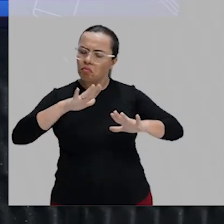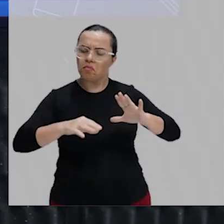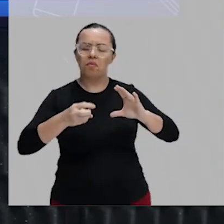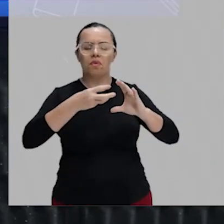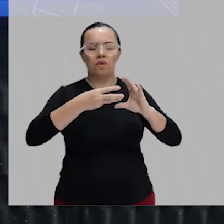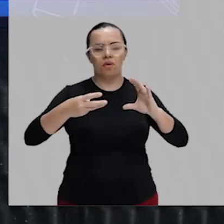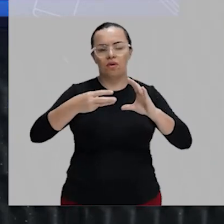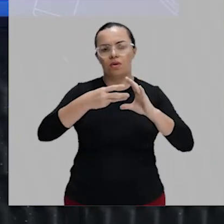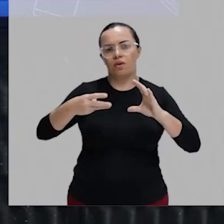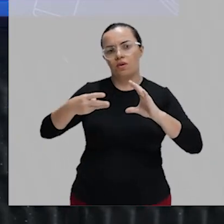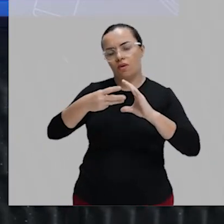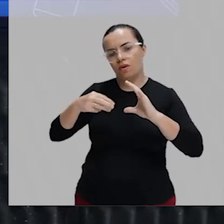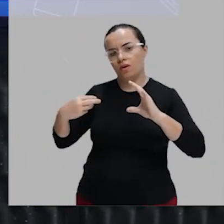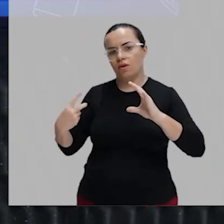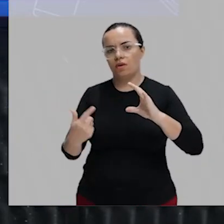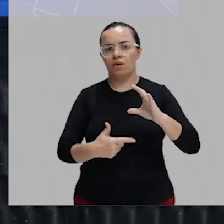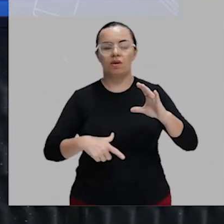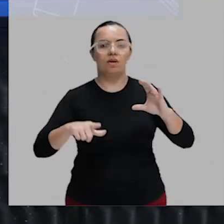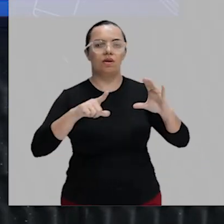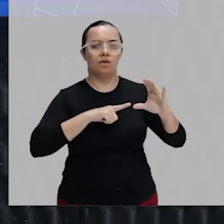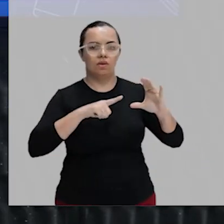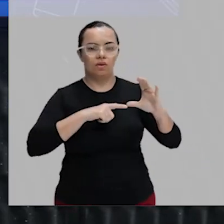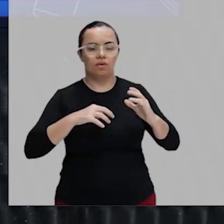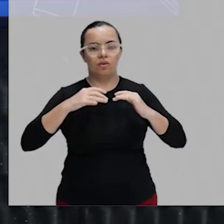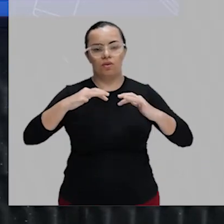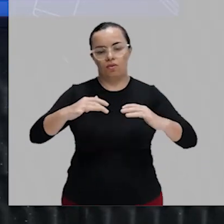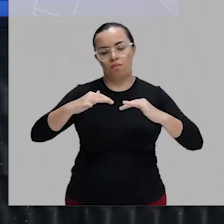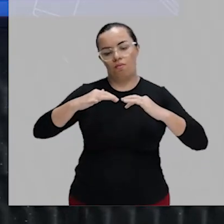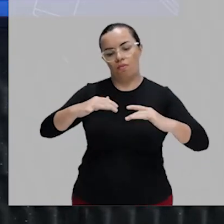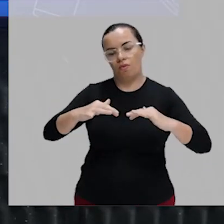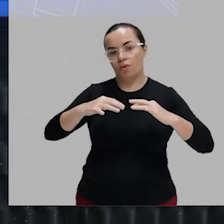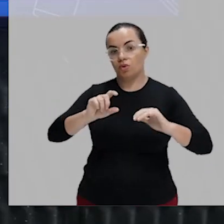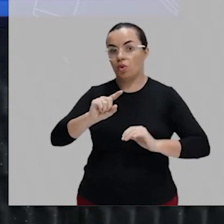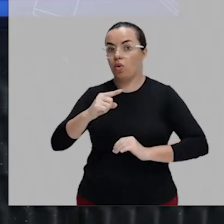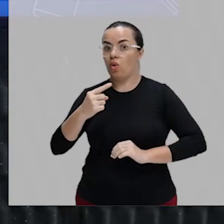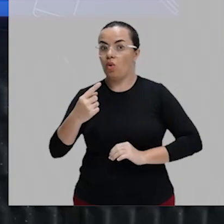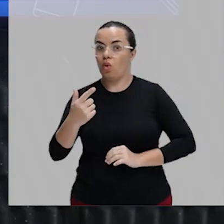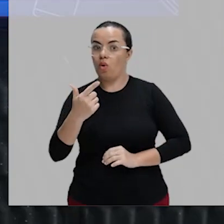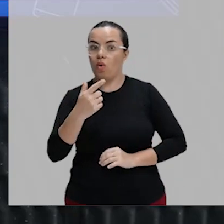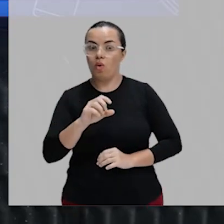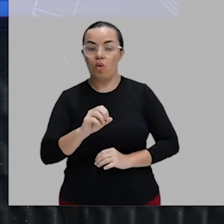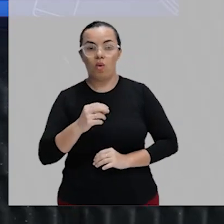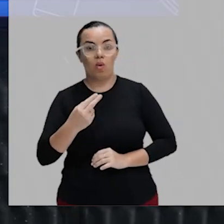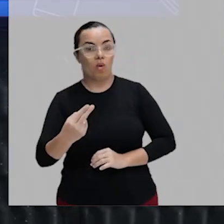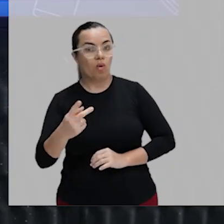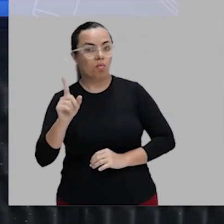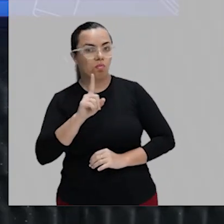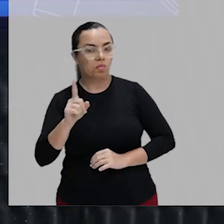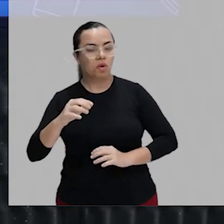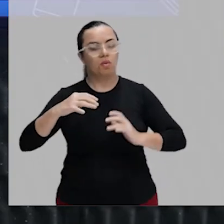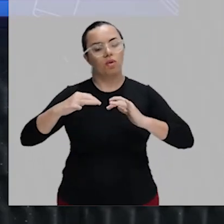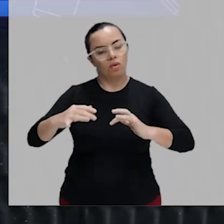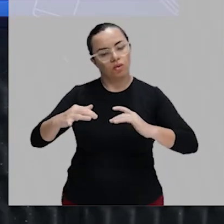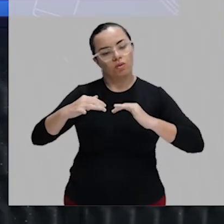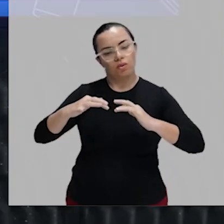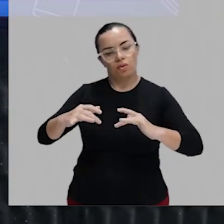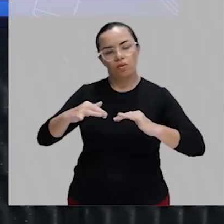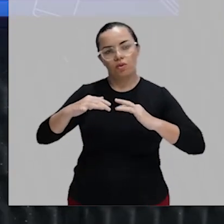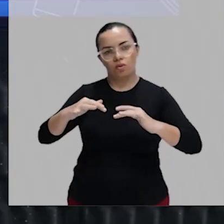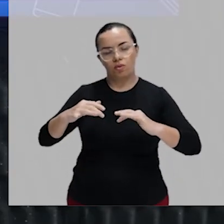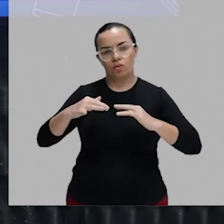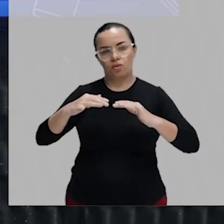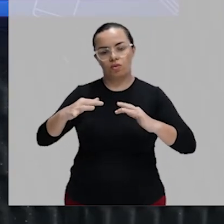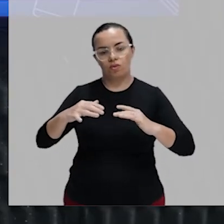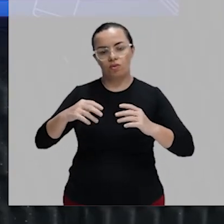nós vamos ter essa célula realizando ou não movimentos. E esses movimentos são orientados